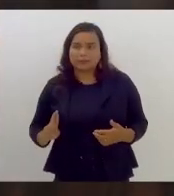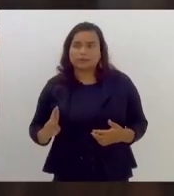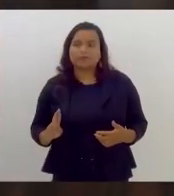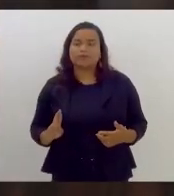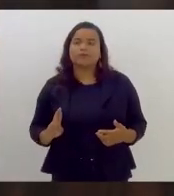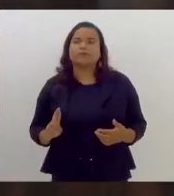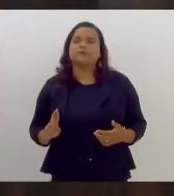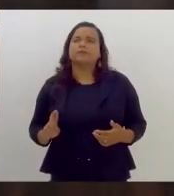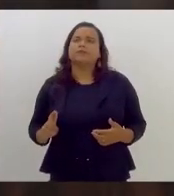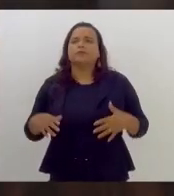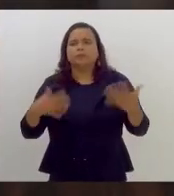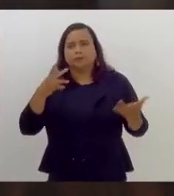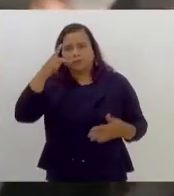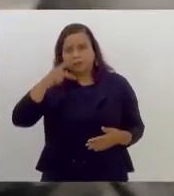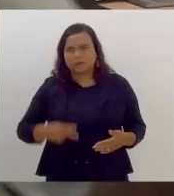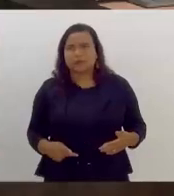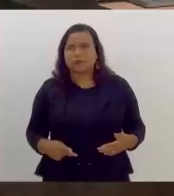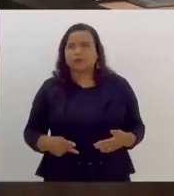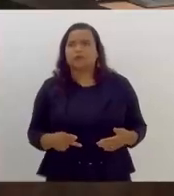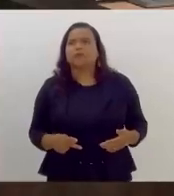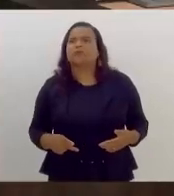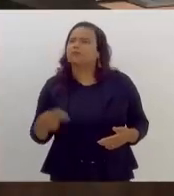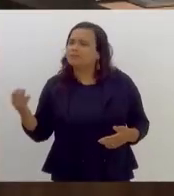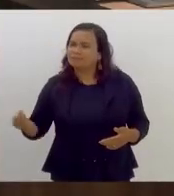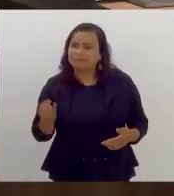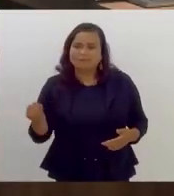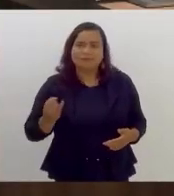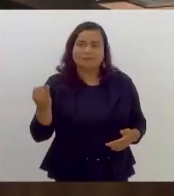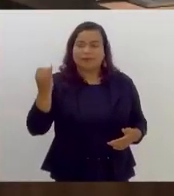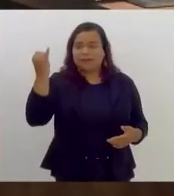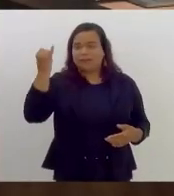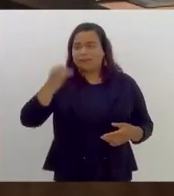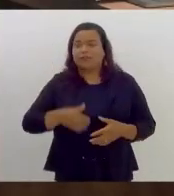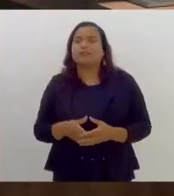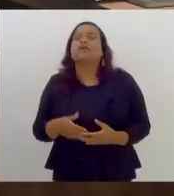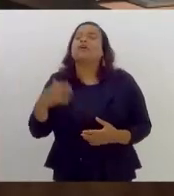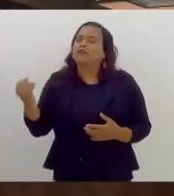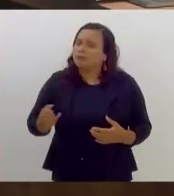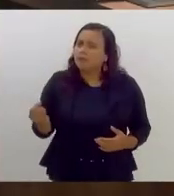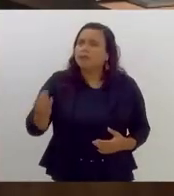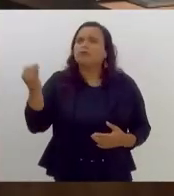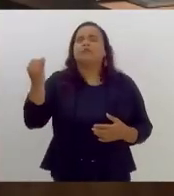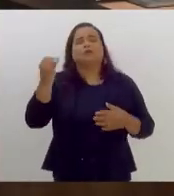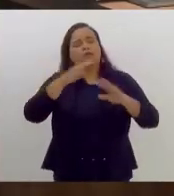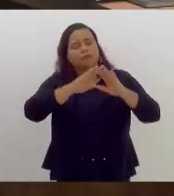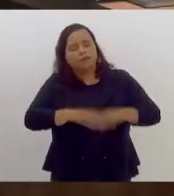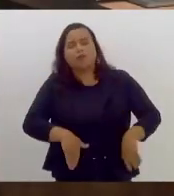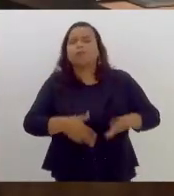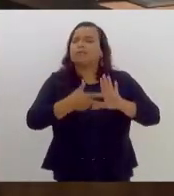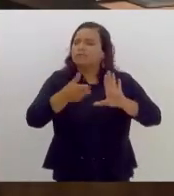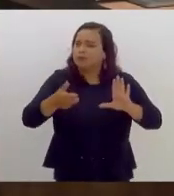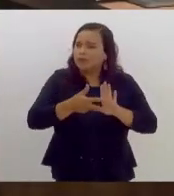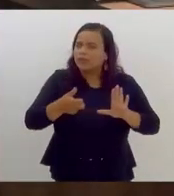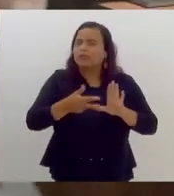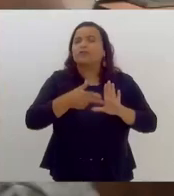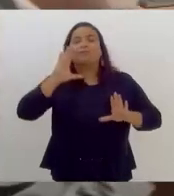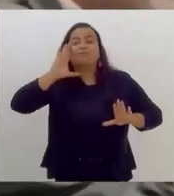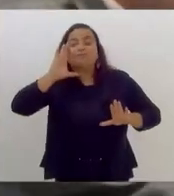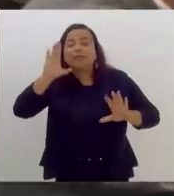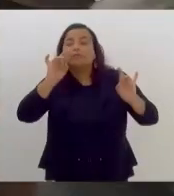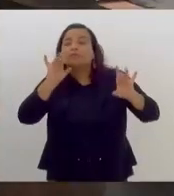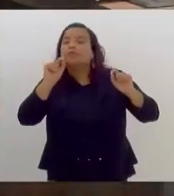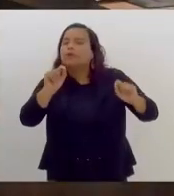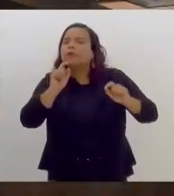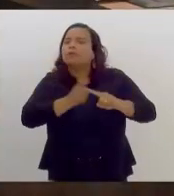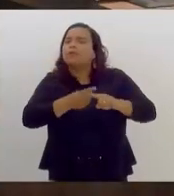Senhor presidente, muito, muito pertinente e importante a derrubada desses vetos, em especial porque